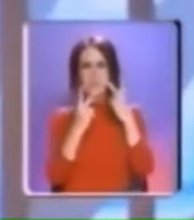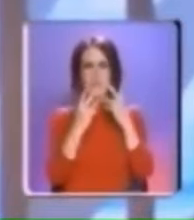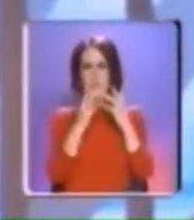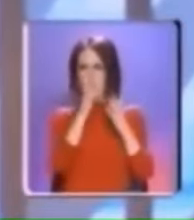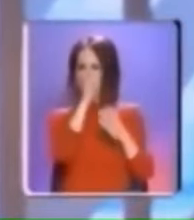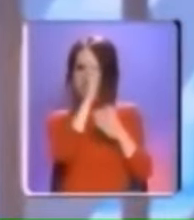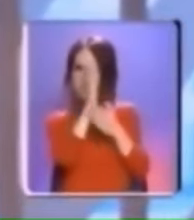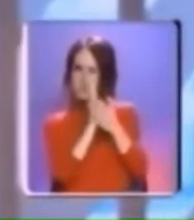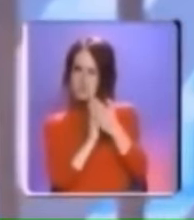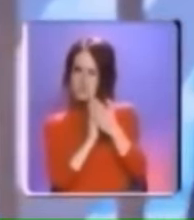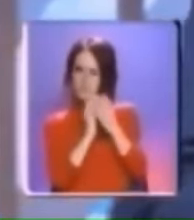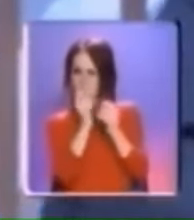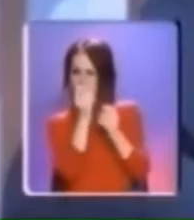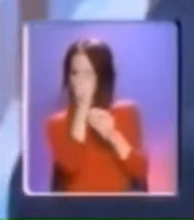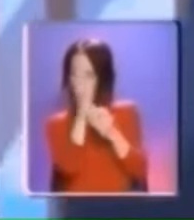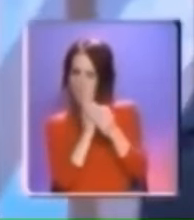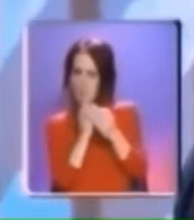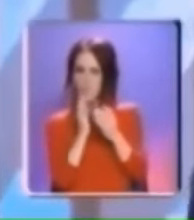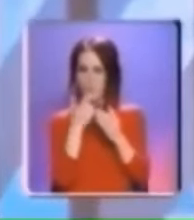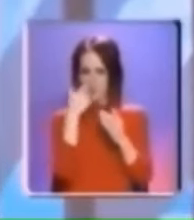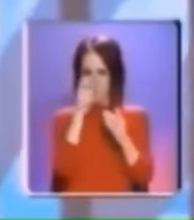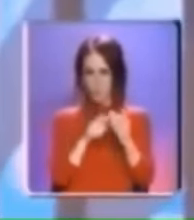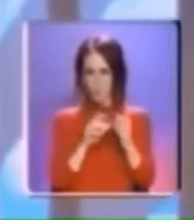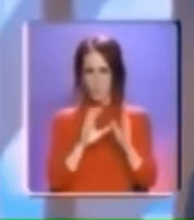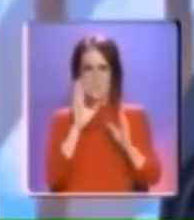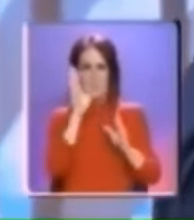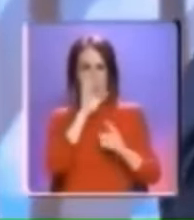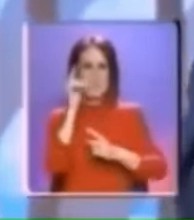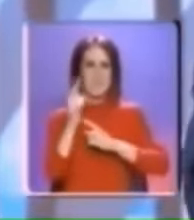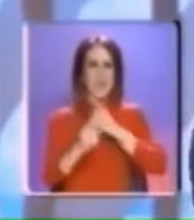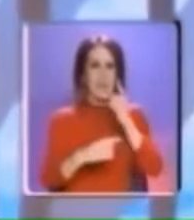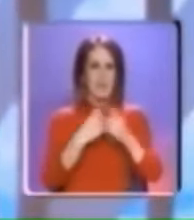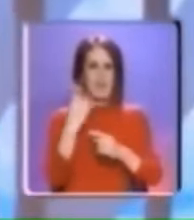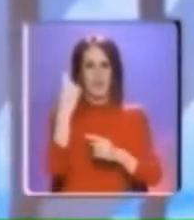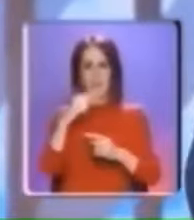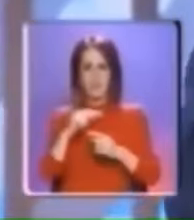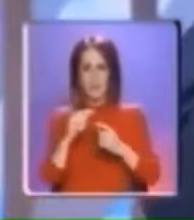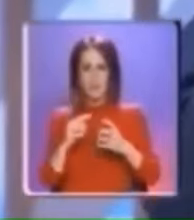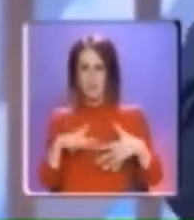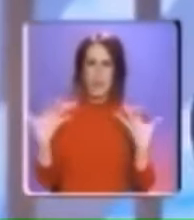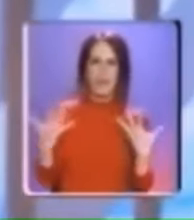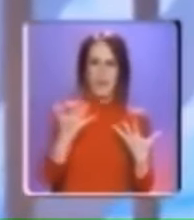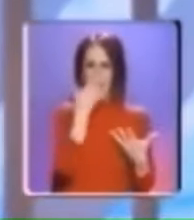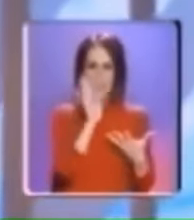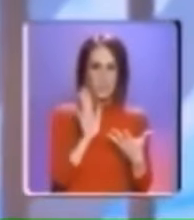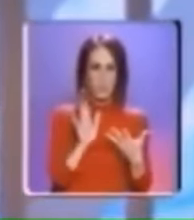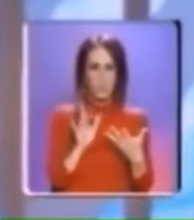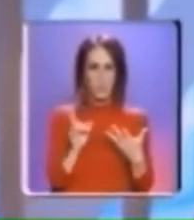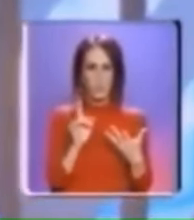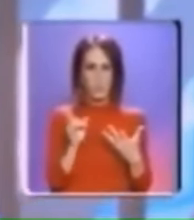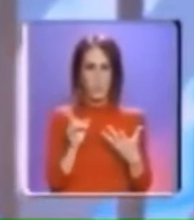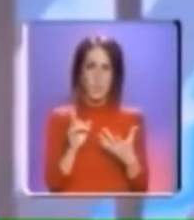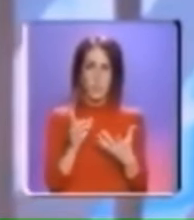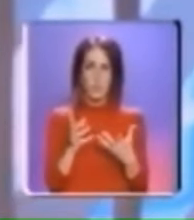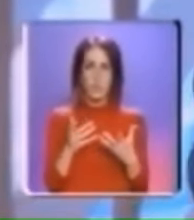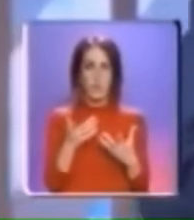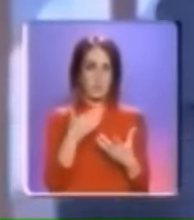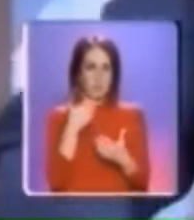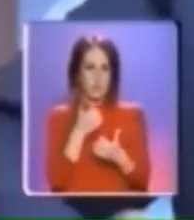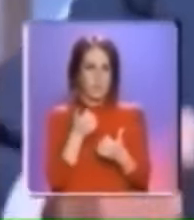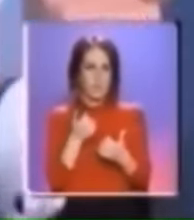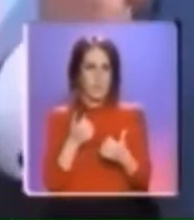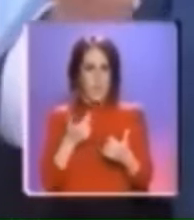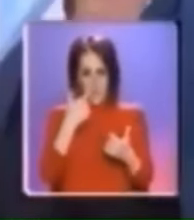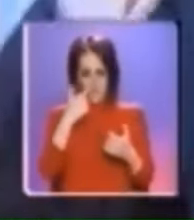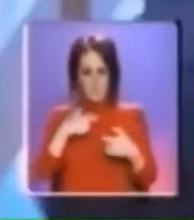contrária à da maior parte dos juristas que debateram a questão no fórum da internet